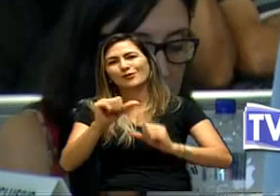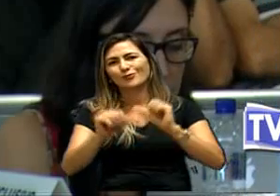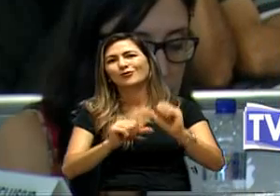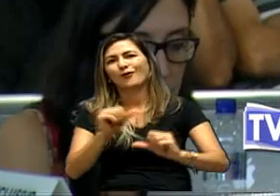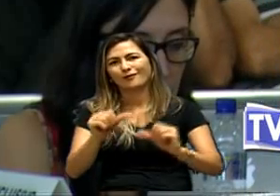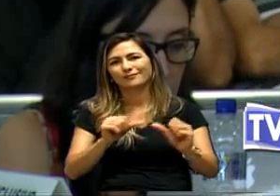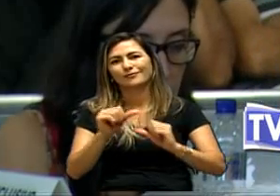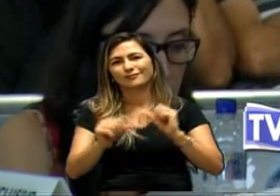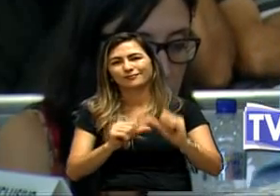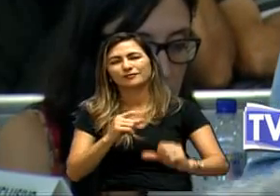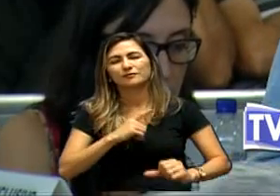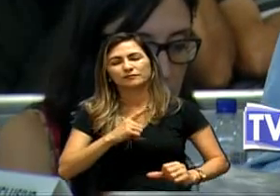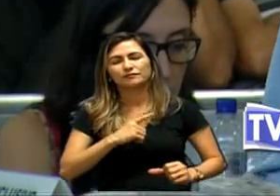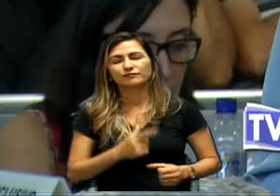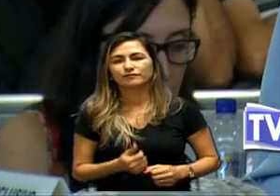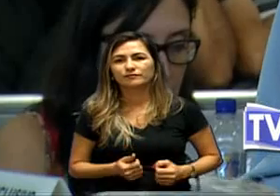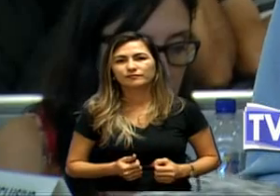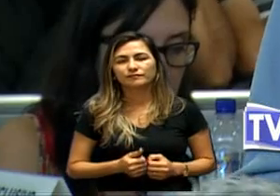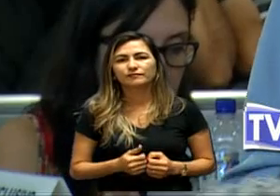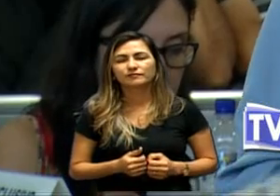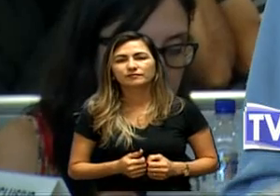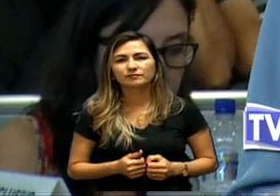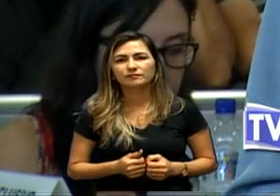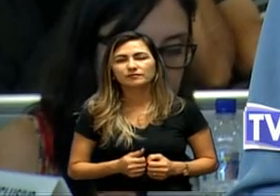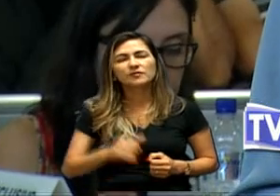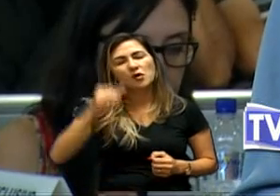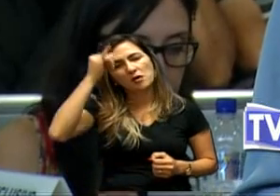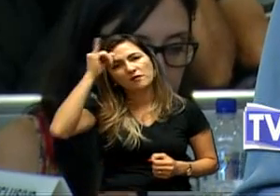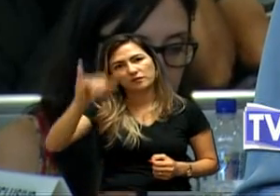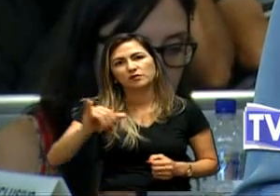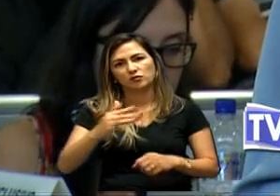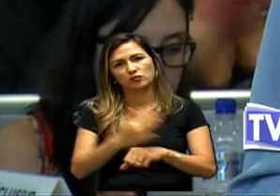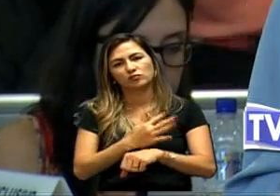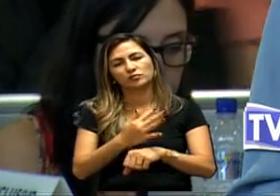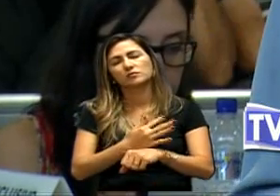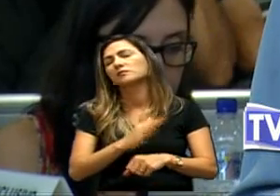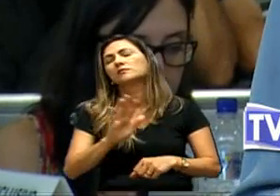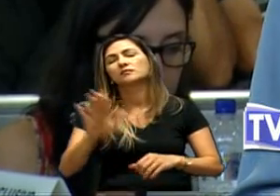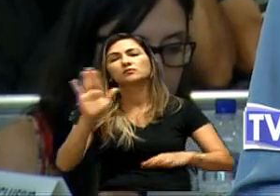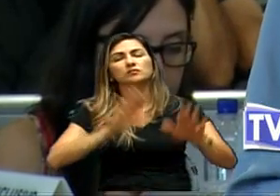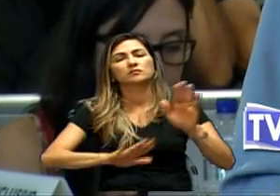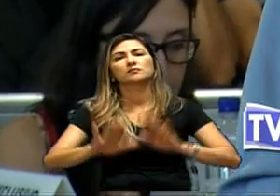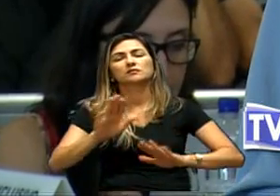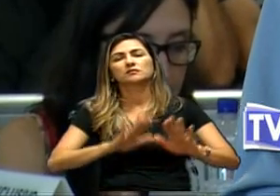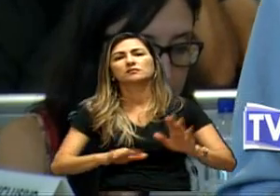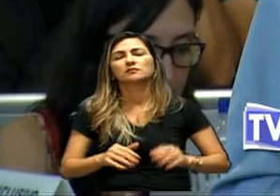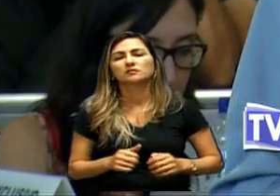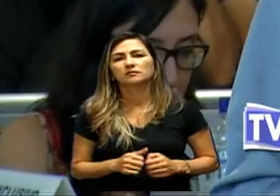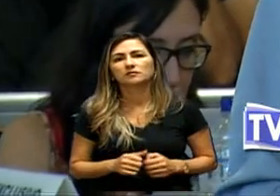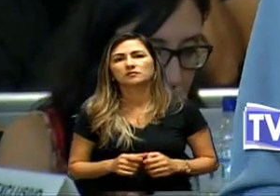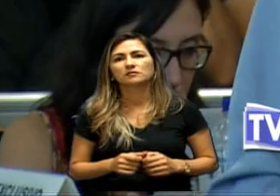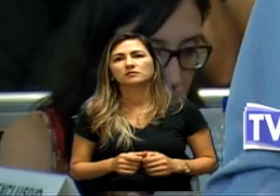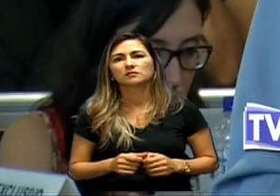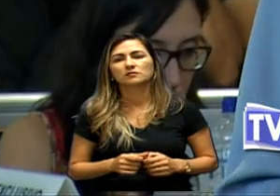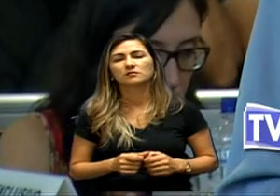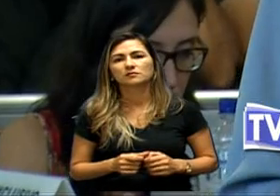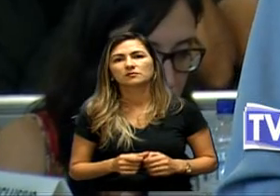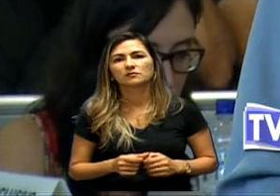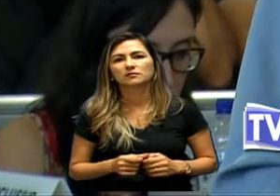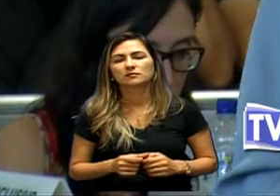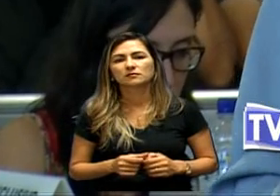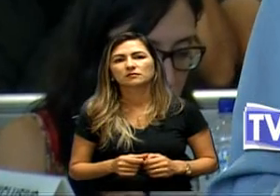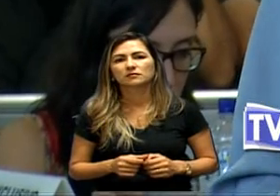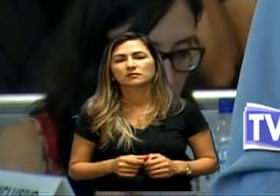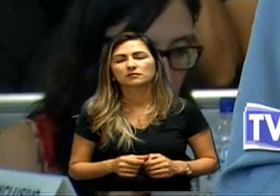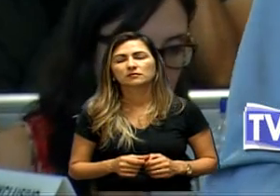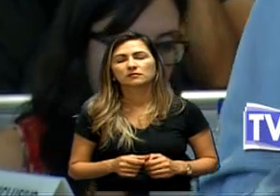evitado. Mas resisti. Mas só esse cuidado muito grande... E é uma advertência dos cientistas de que não se ponha,